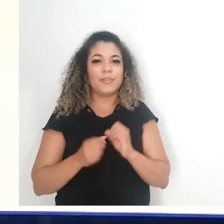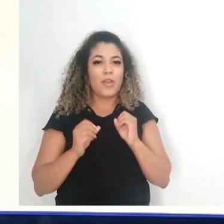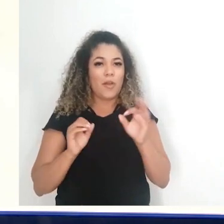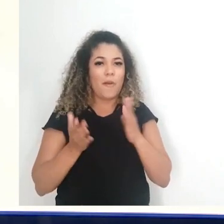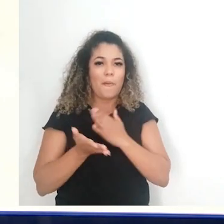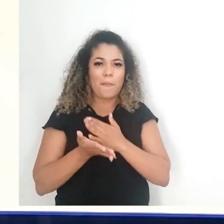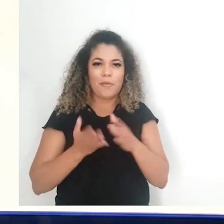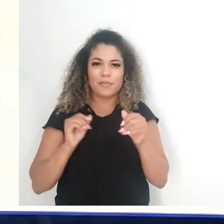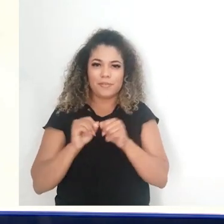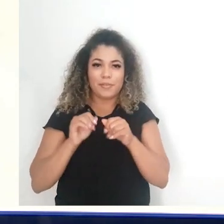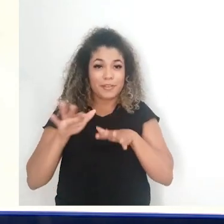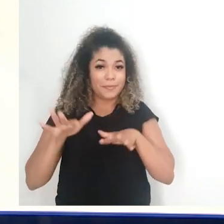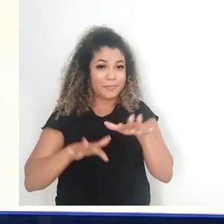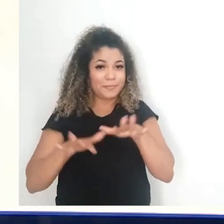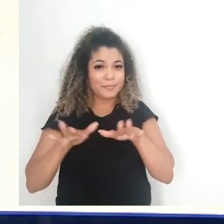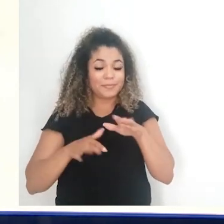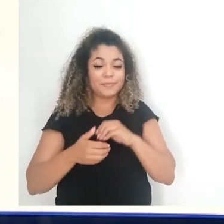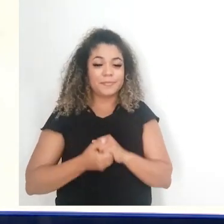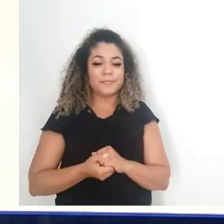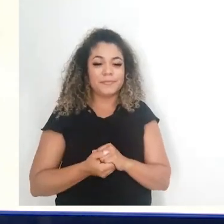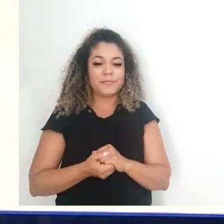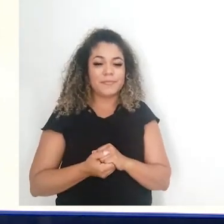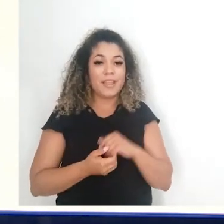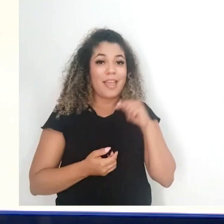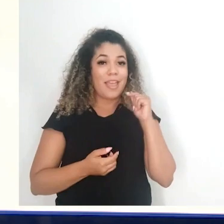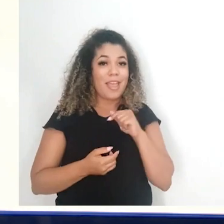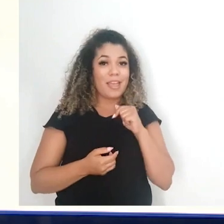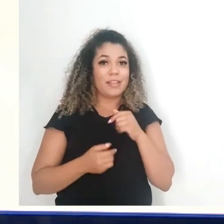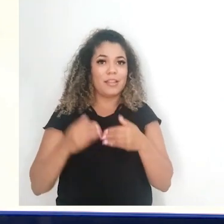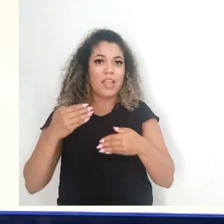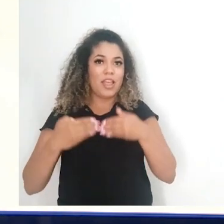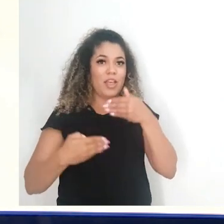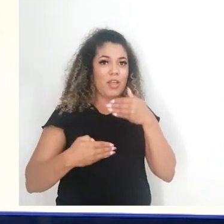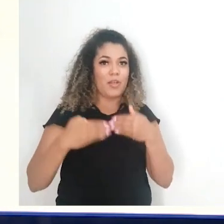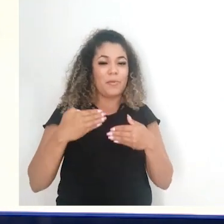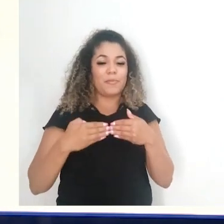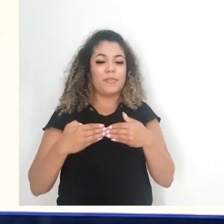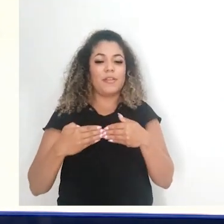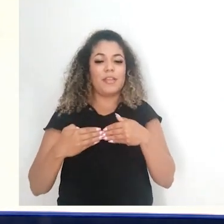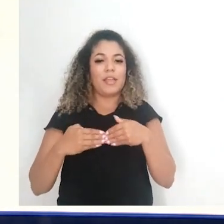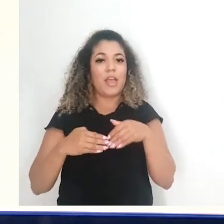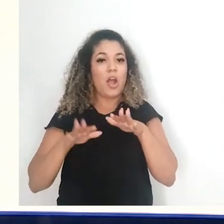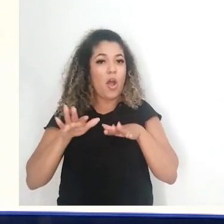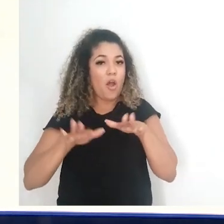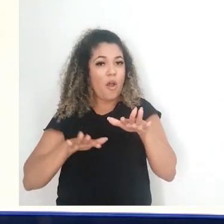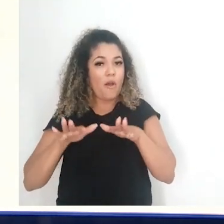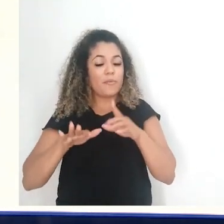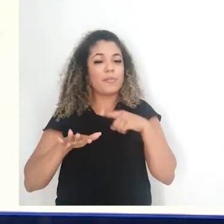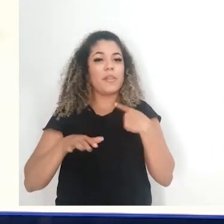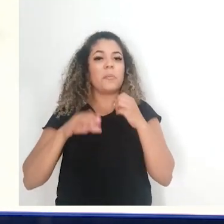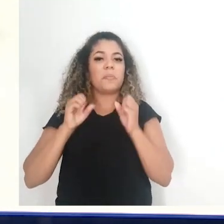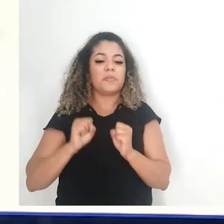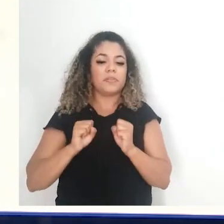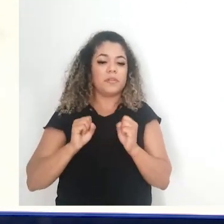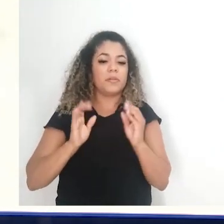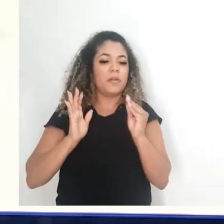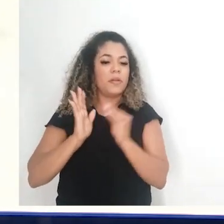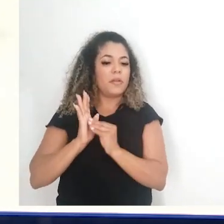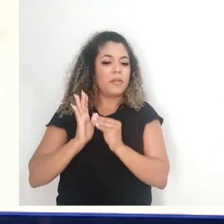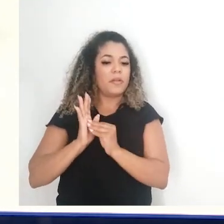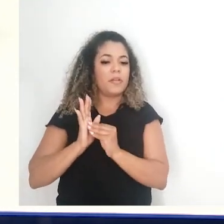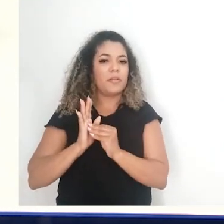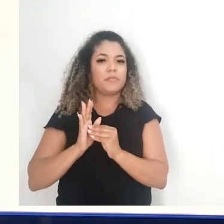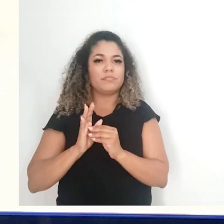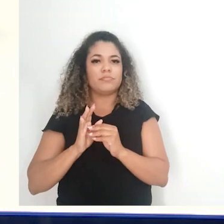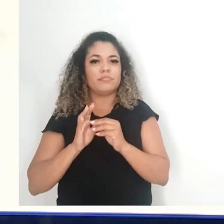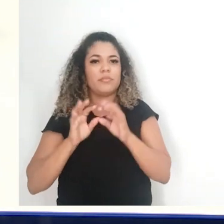E assim ele começa a fazer o movimento. Esse robô, com esse movimento, nós podemos colocar